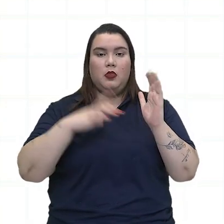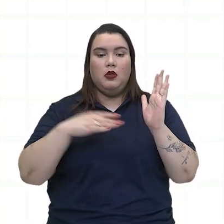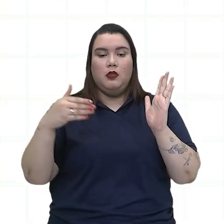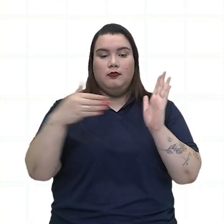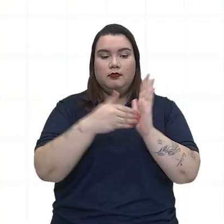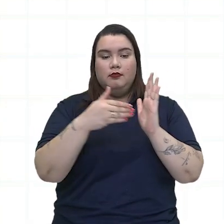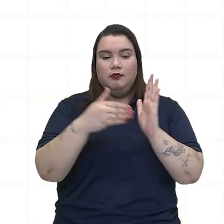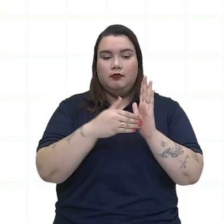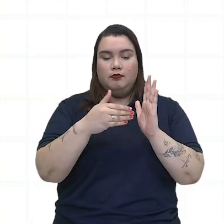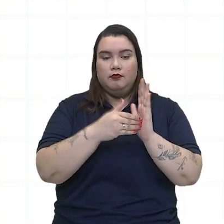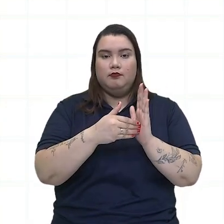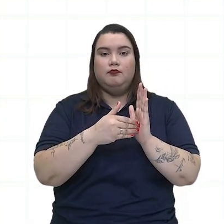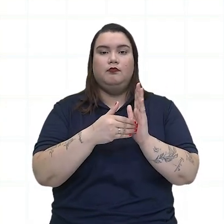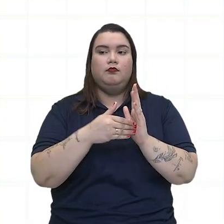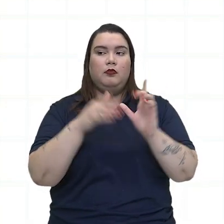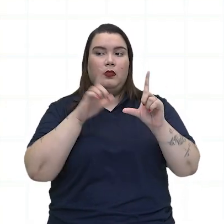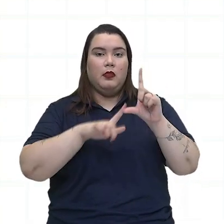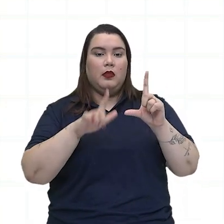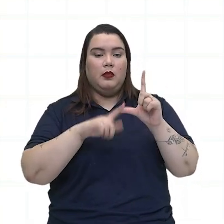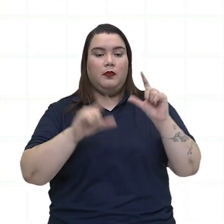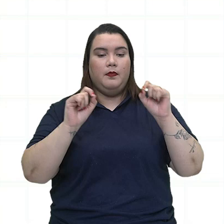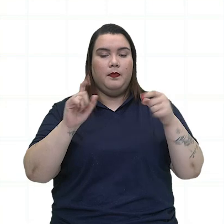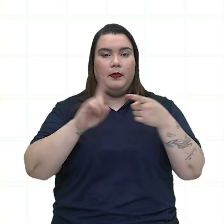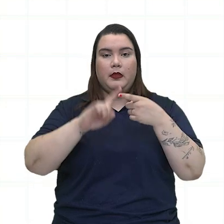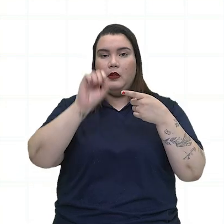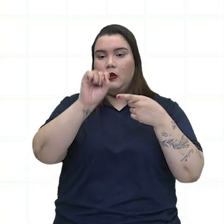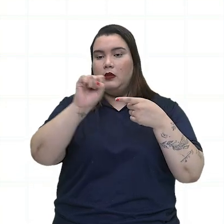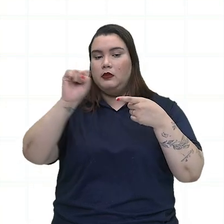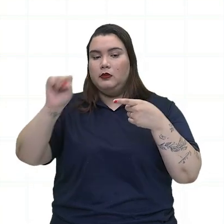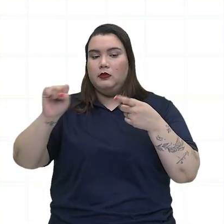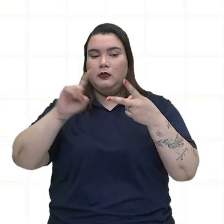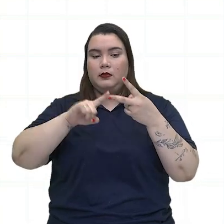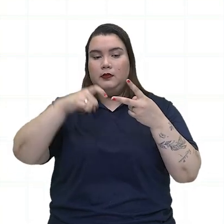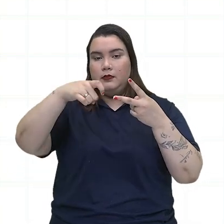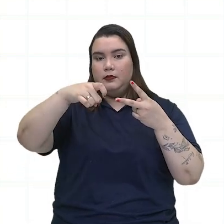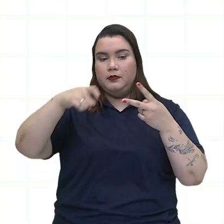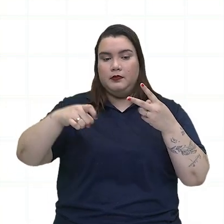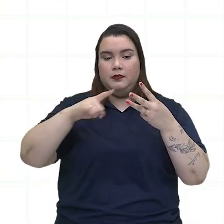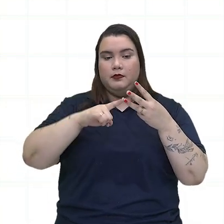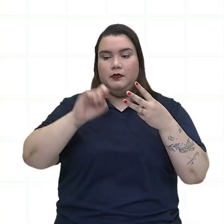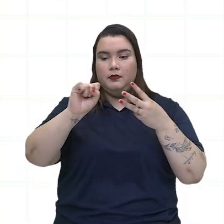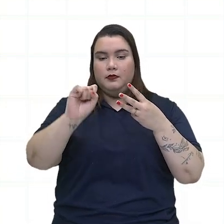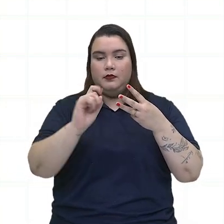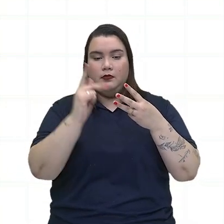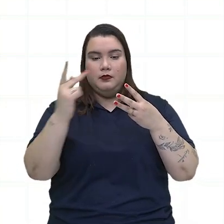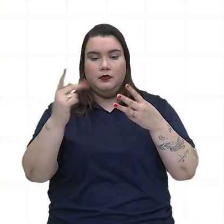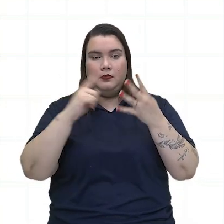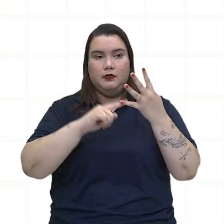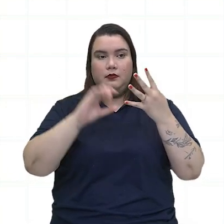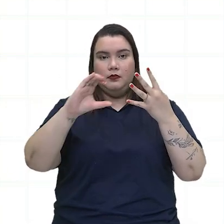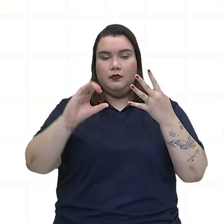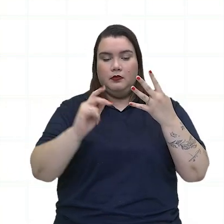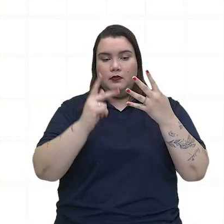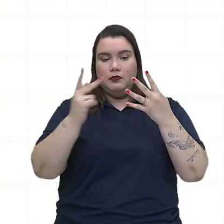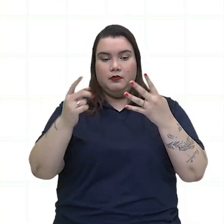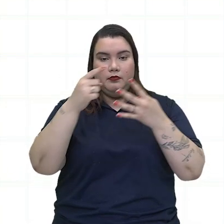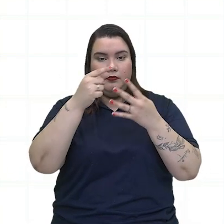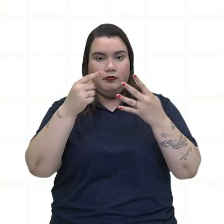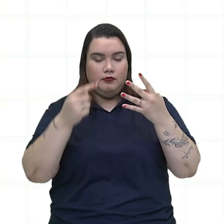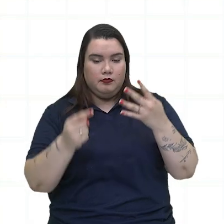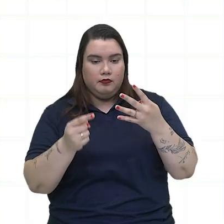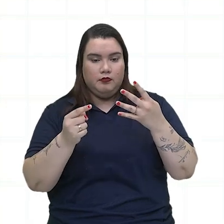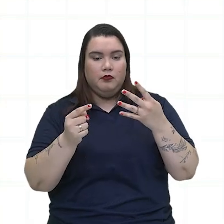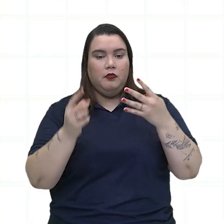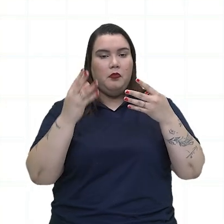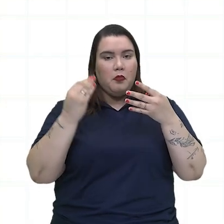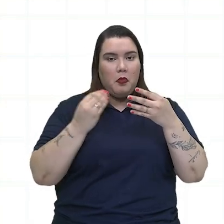terminados nessas situações aqui. Em SS, X, SH e CH. Da mesma maneira, eu não vou